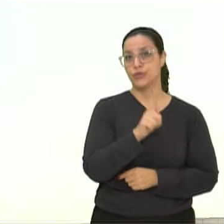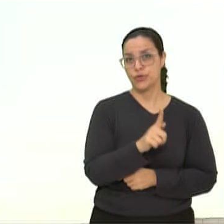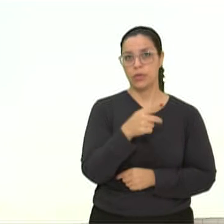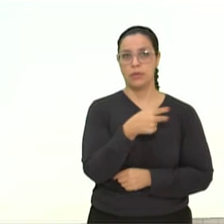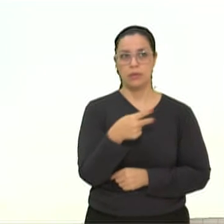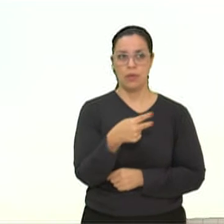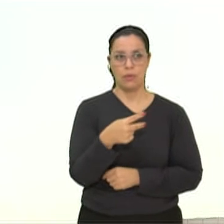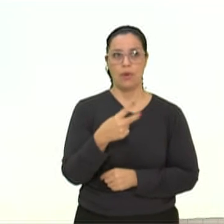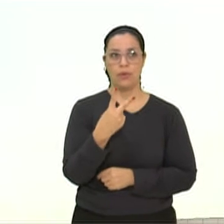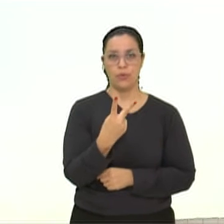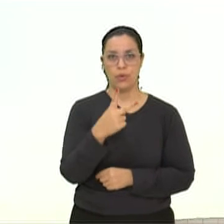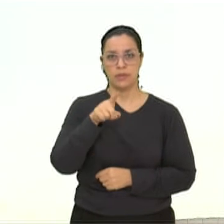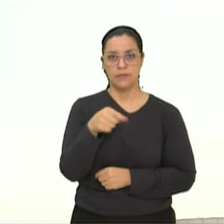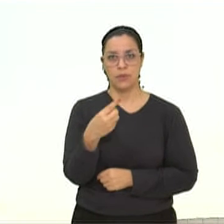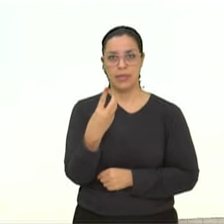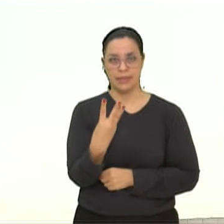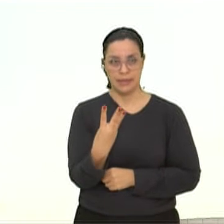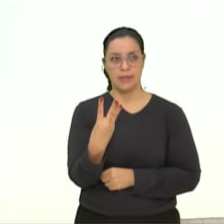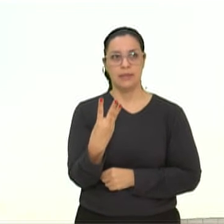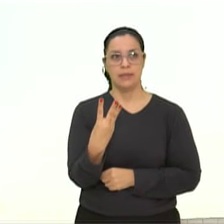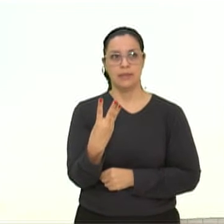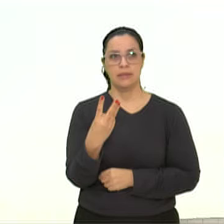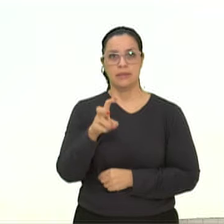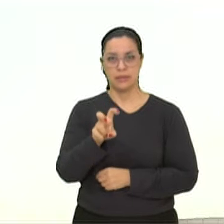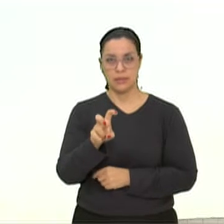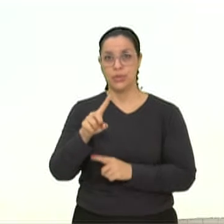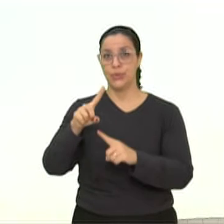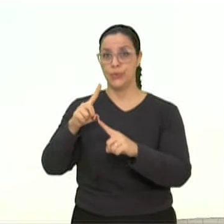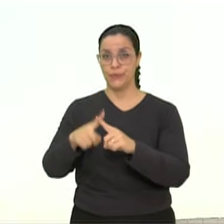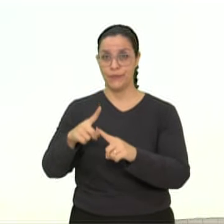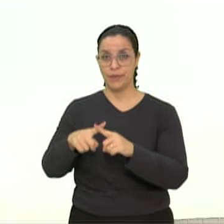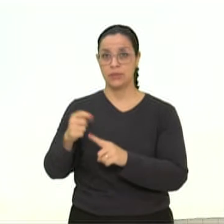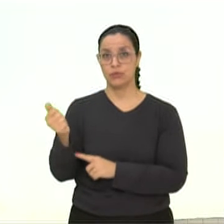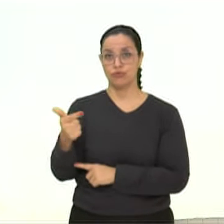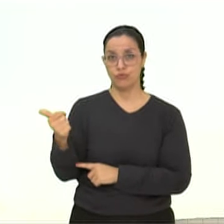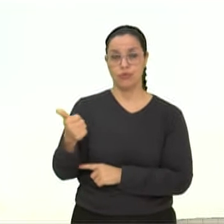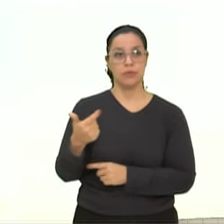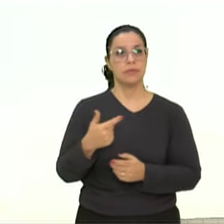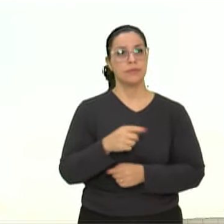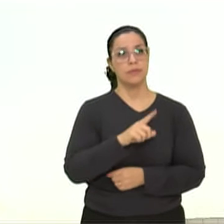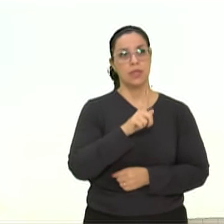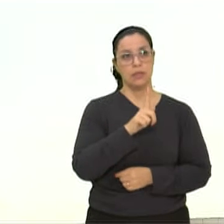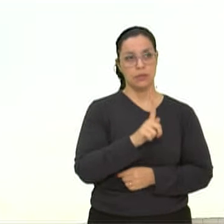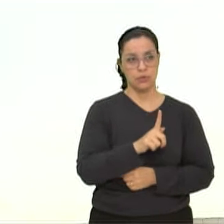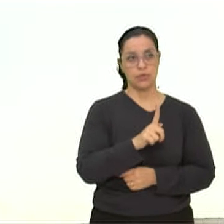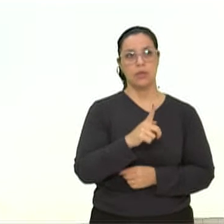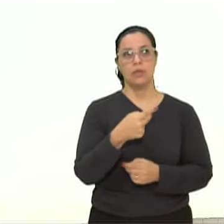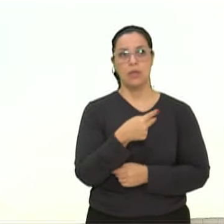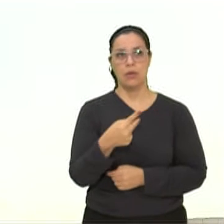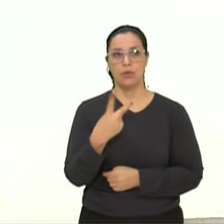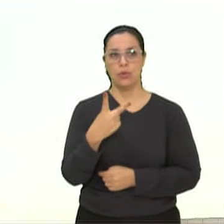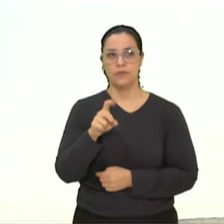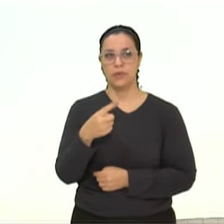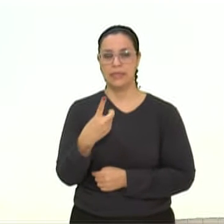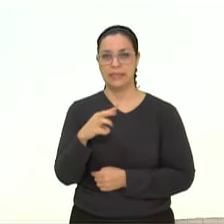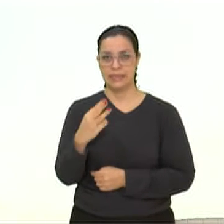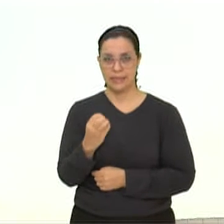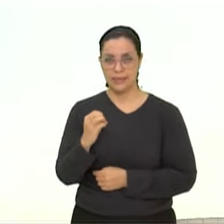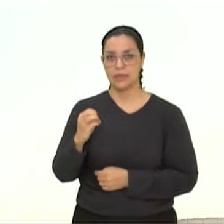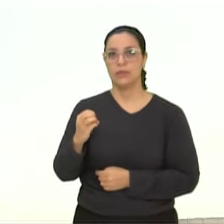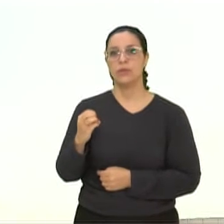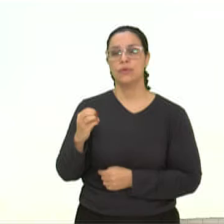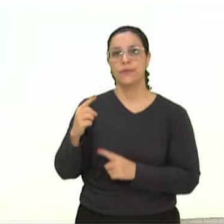lá também, né? Substitua, vai ficar 2,35 vezes 12, tá lá, né? 2,35 vezes